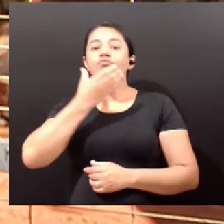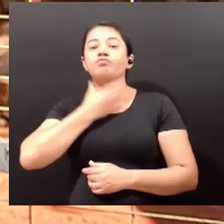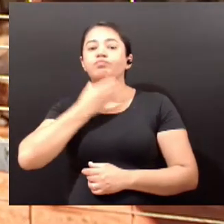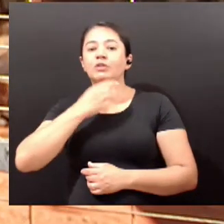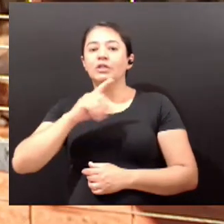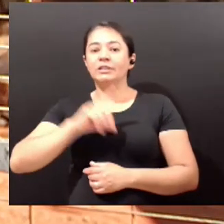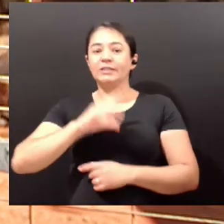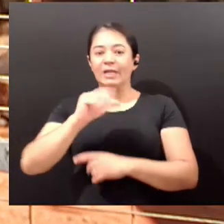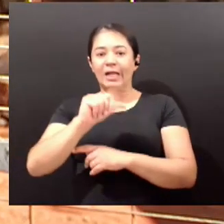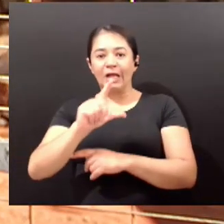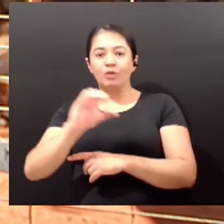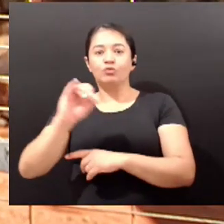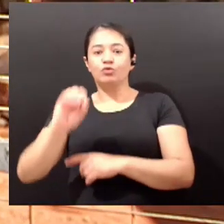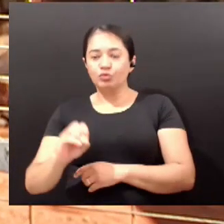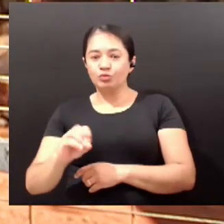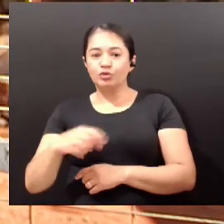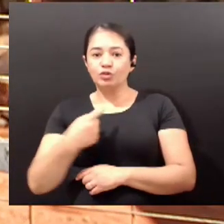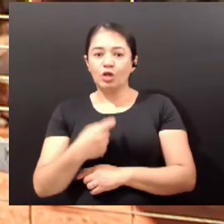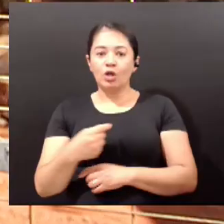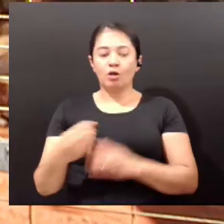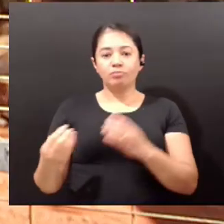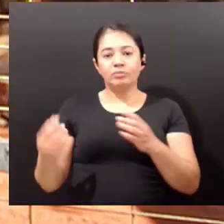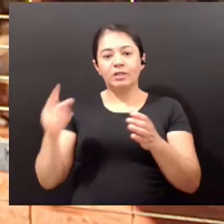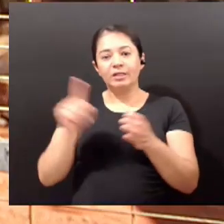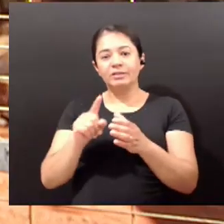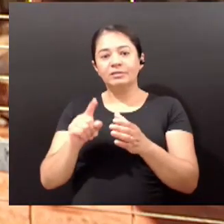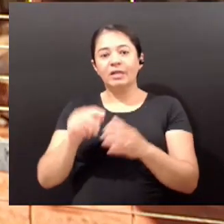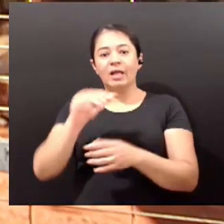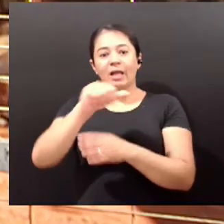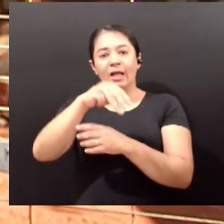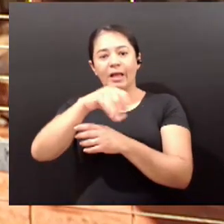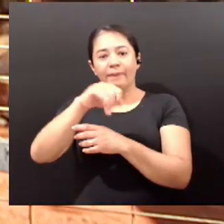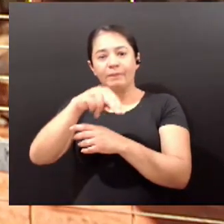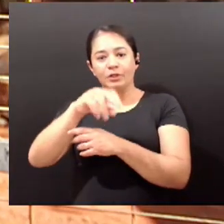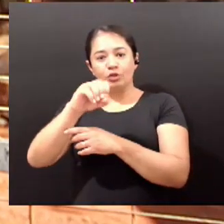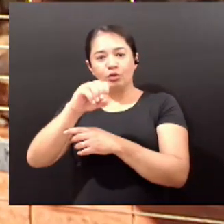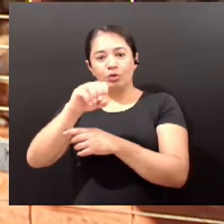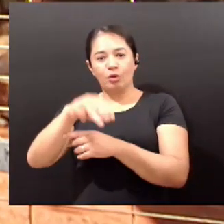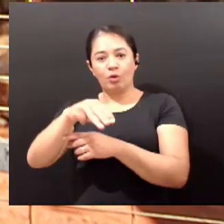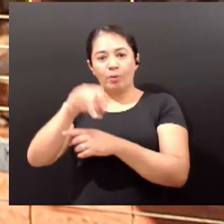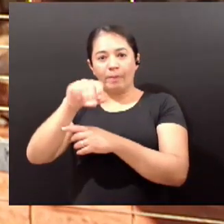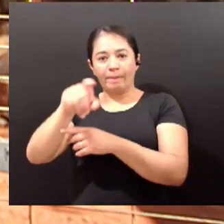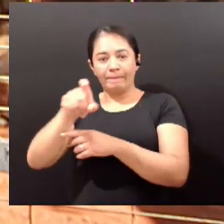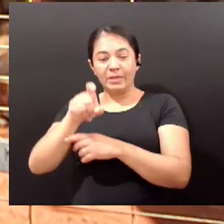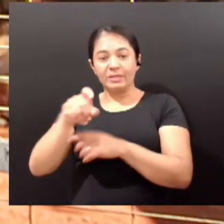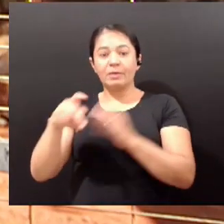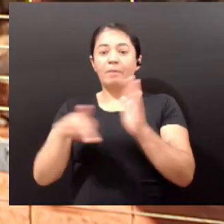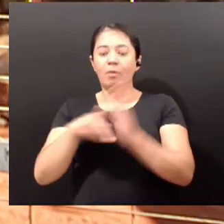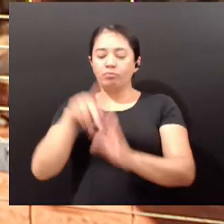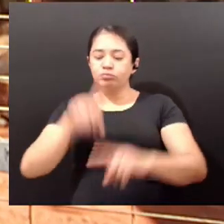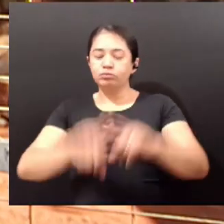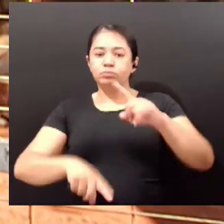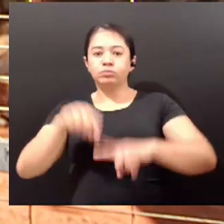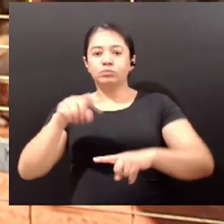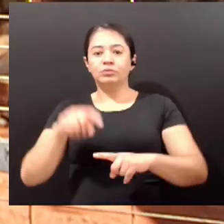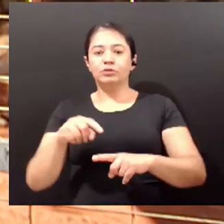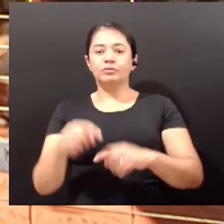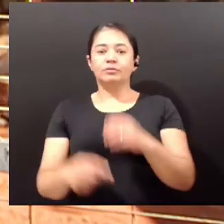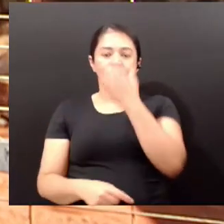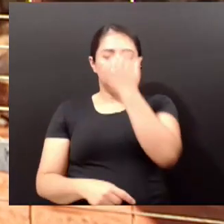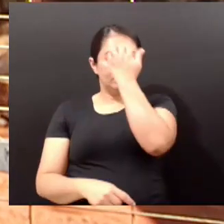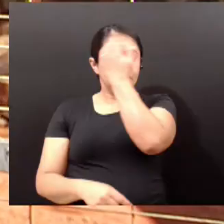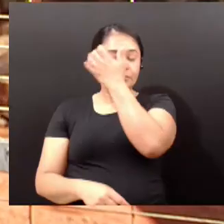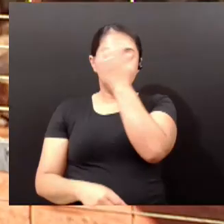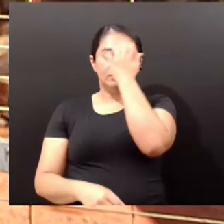ela. A gente coloca aminomix, que é um composto mineral enriquecido de cálcio, para